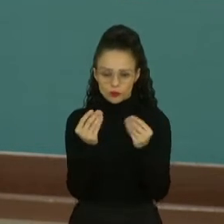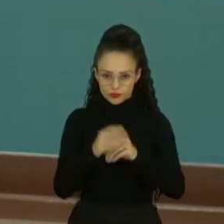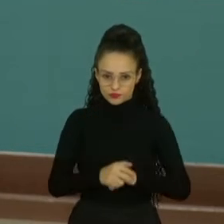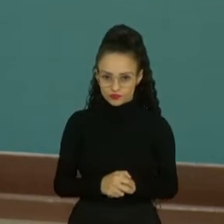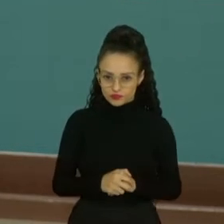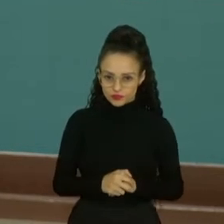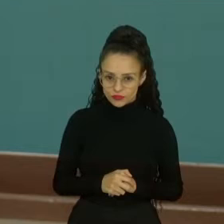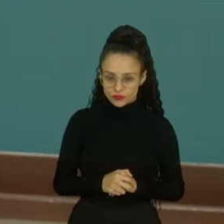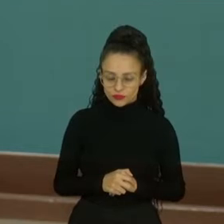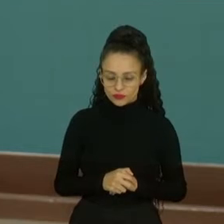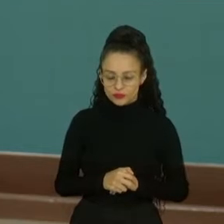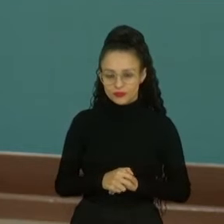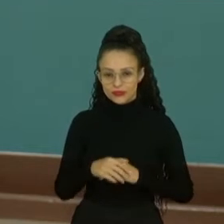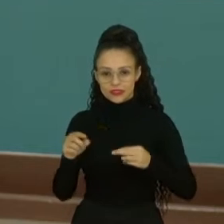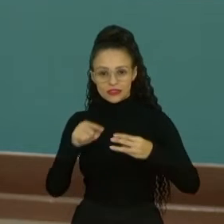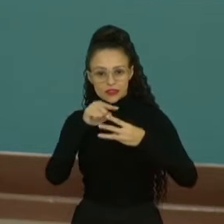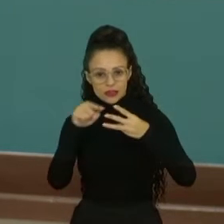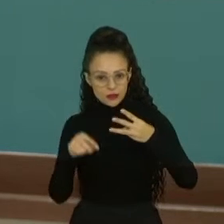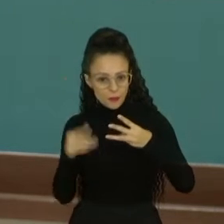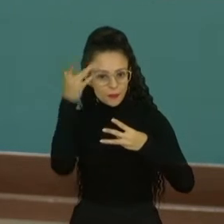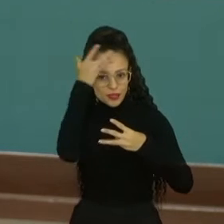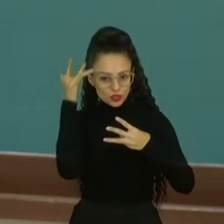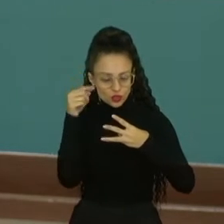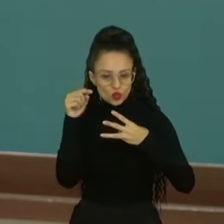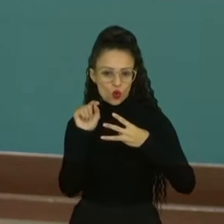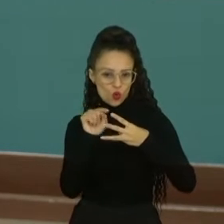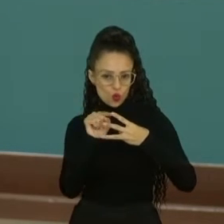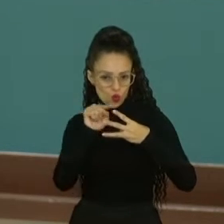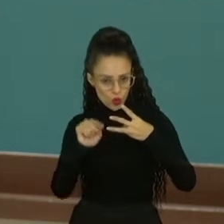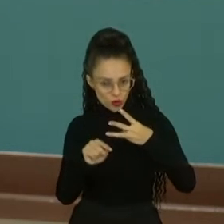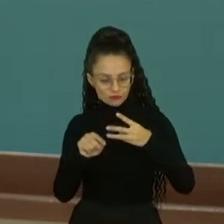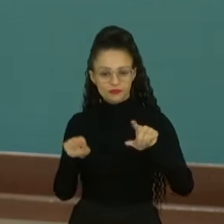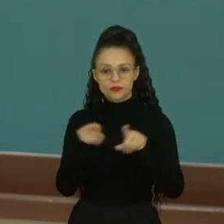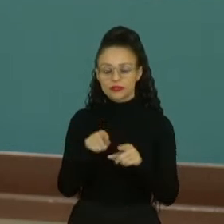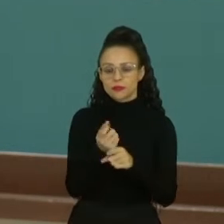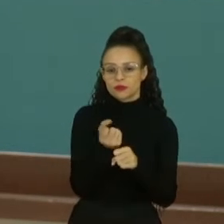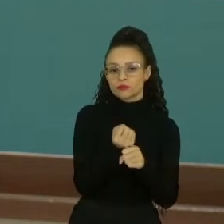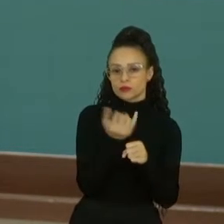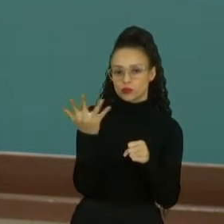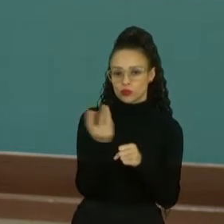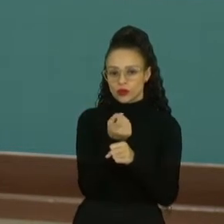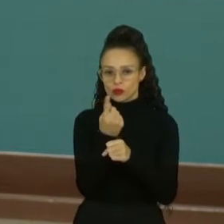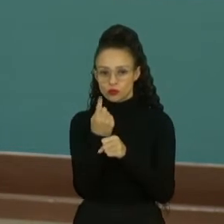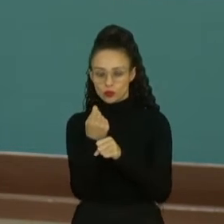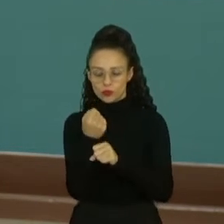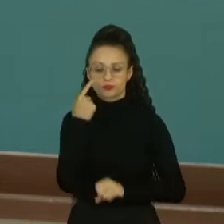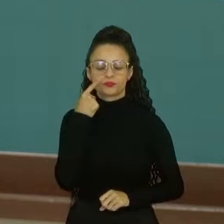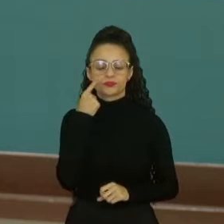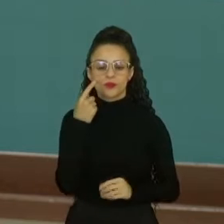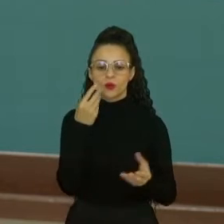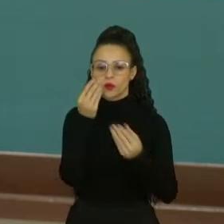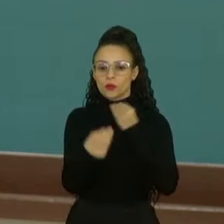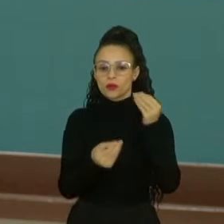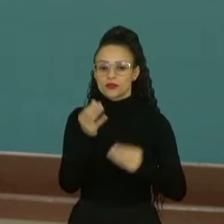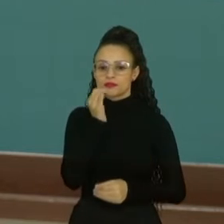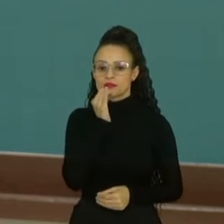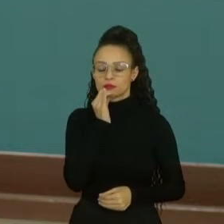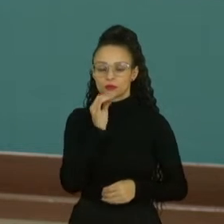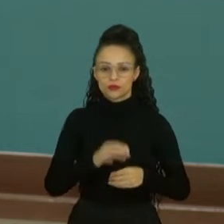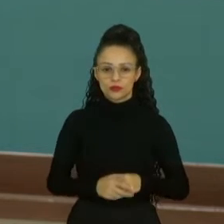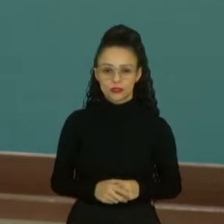Vai concordar em pessoa e também em número, certo? Então, nós podemos ter, por